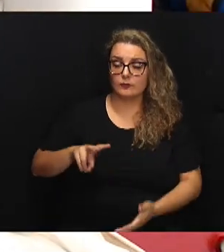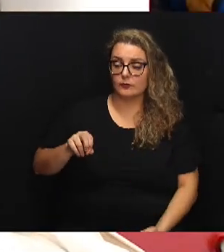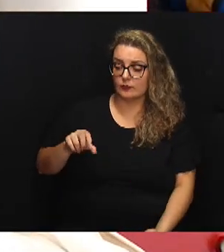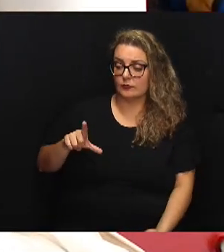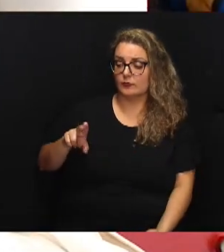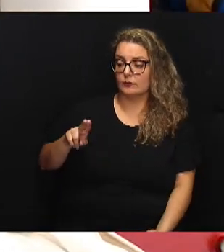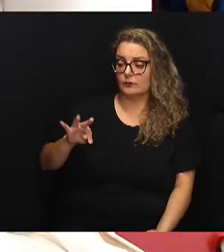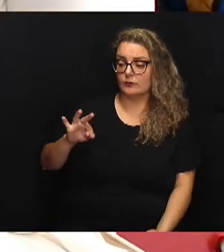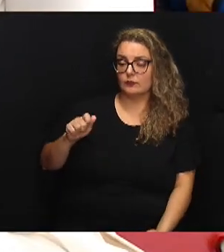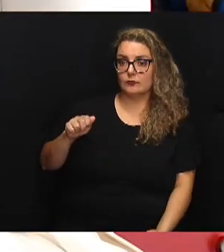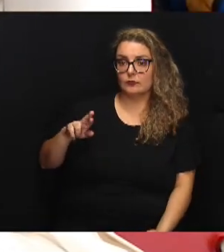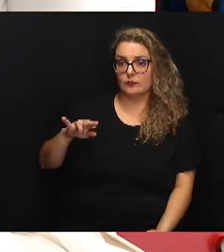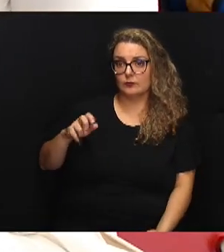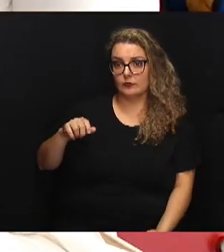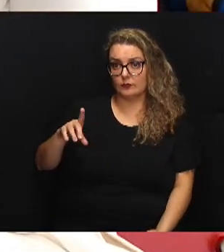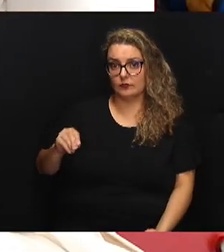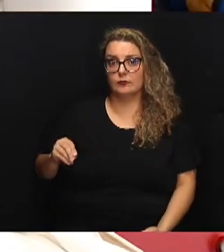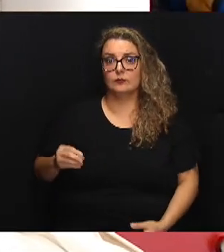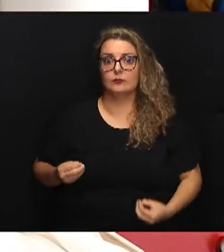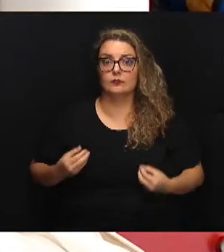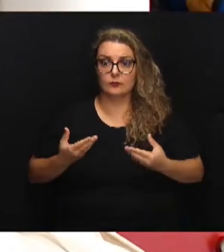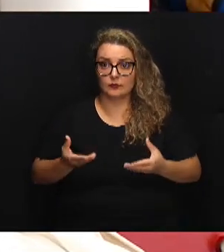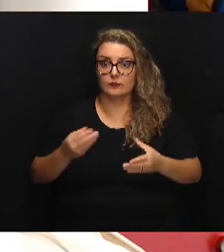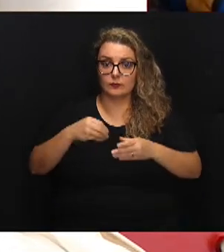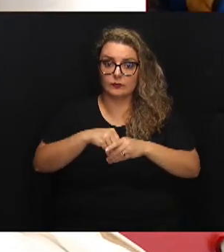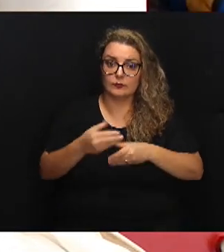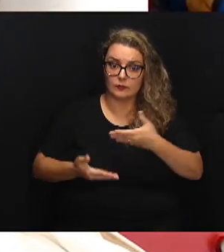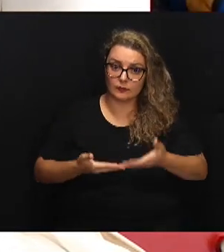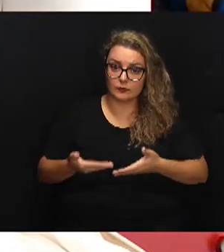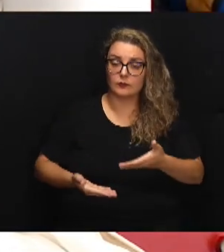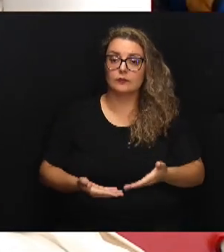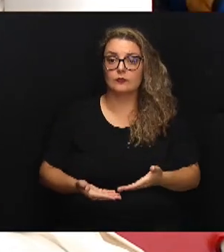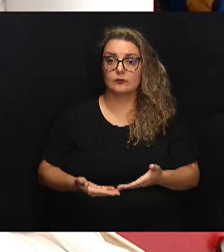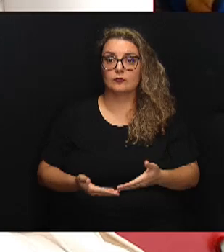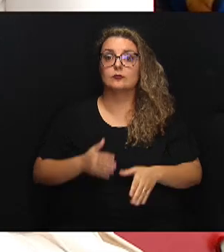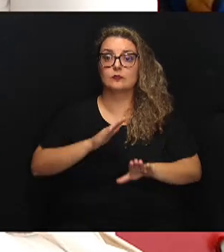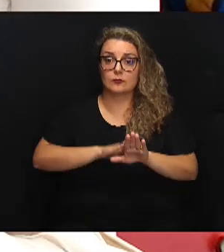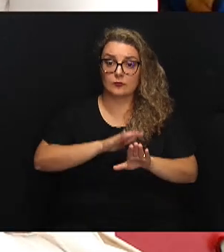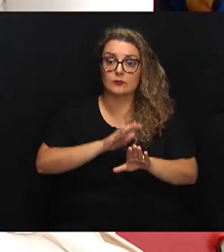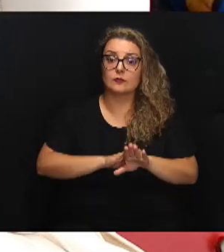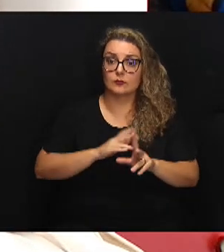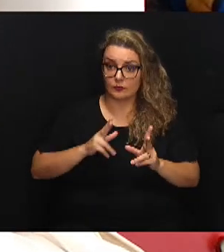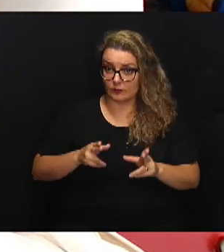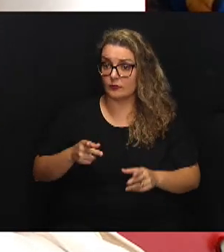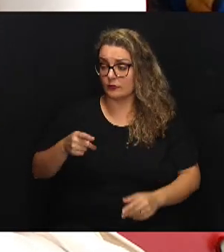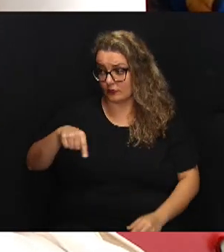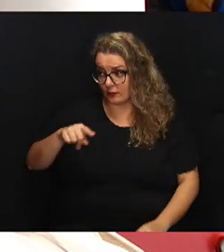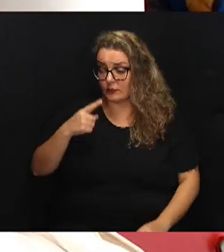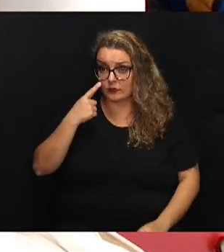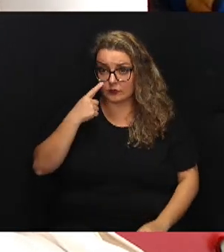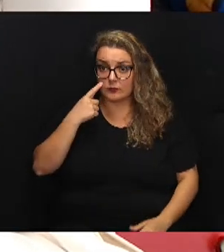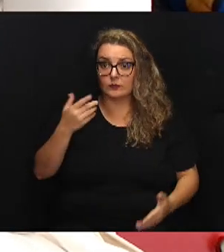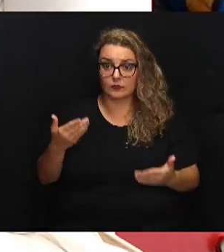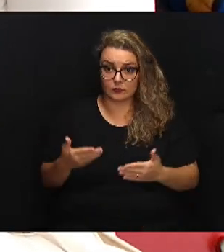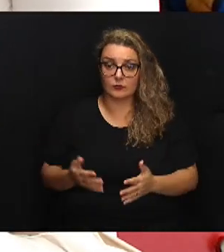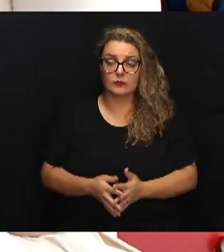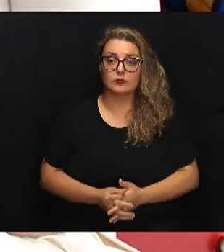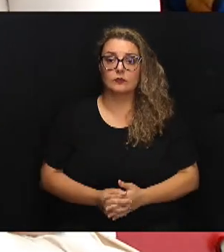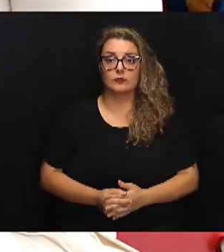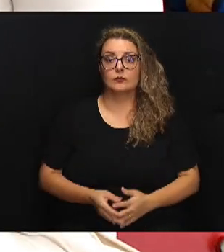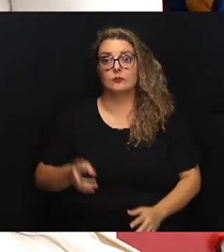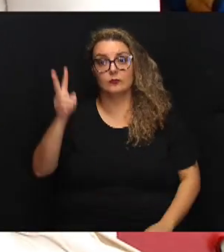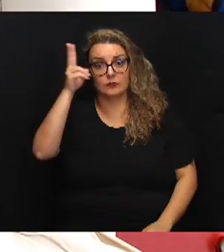voluntariado, buscando trazer para dentro do serviço essas atividades como vocês presenciaram hoje, né, de